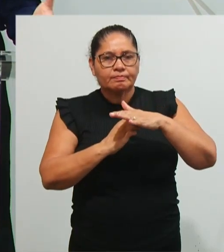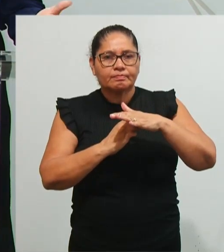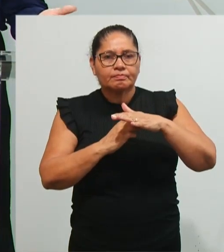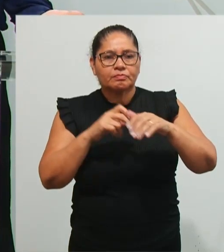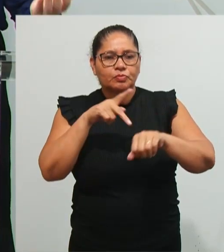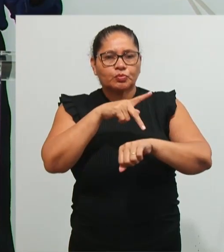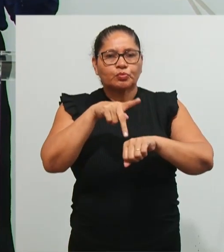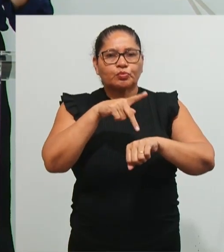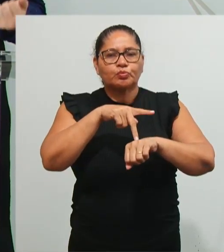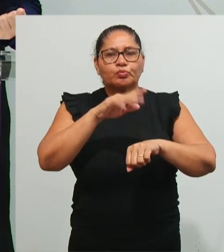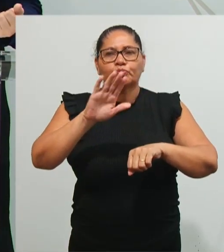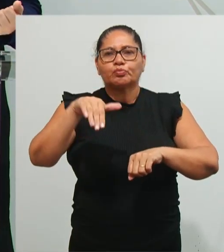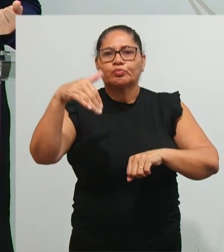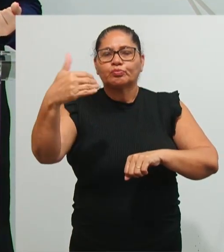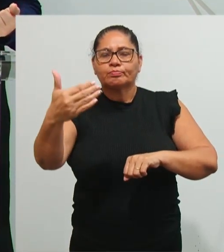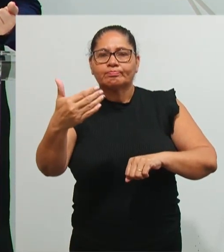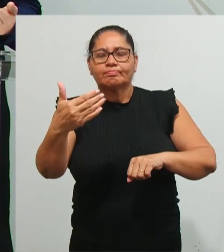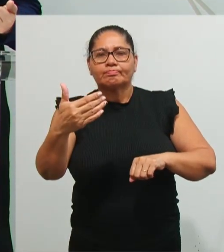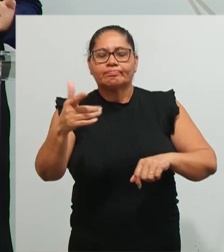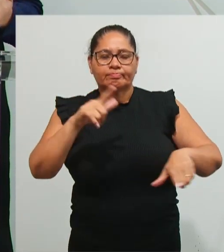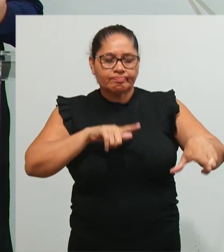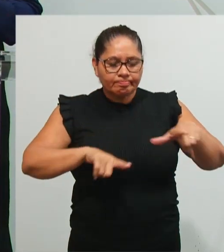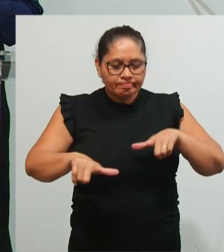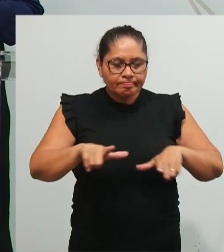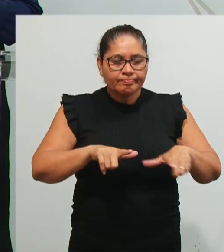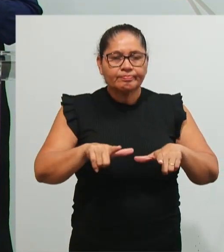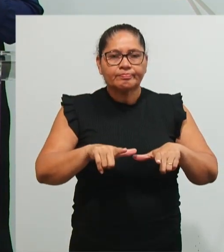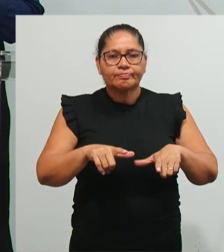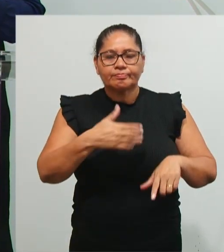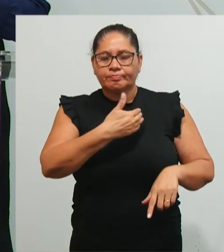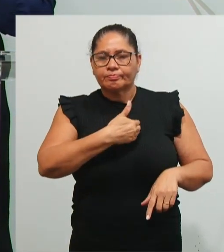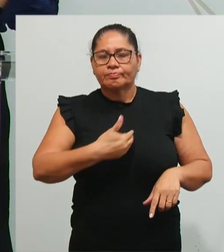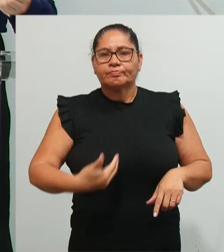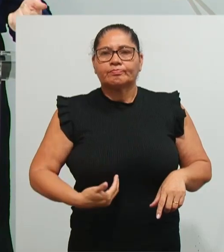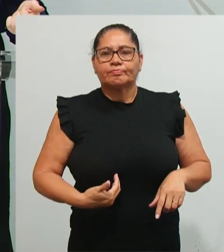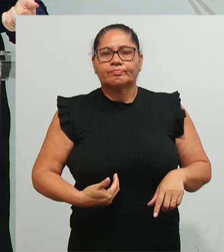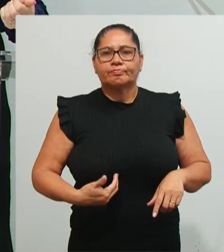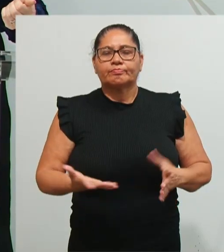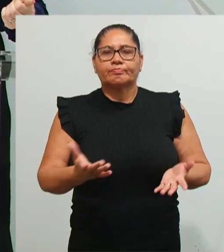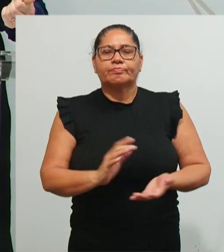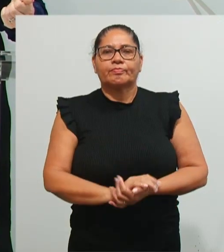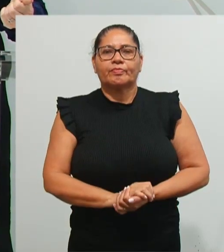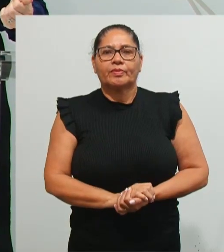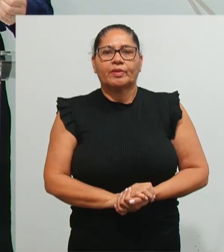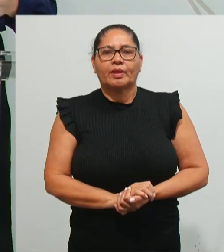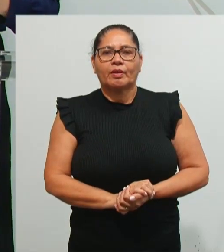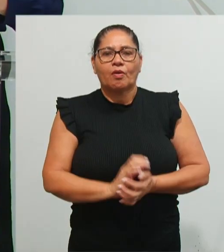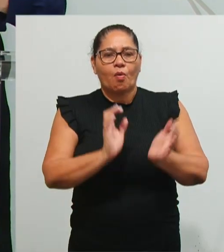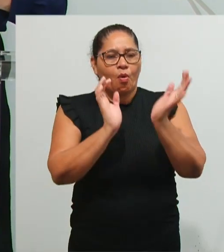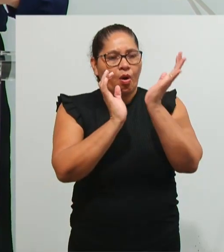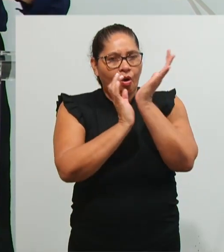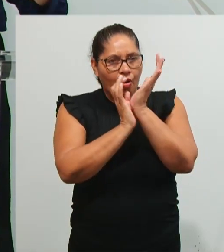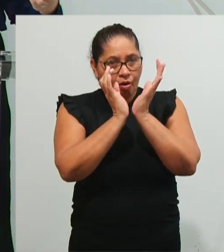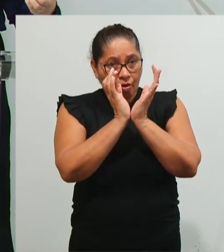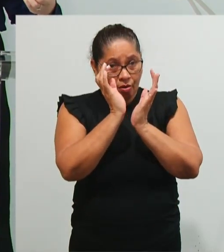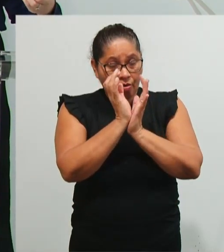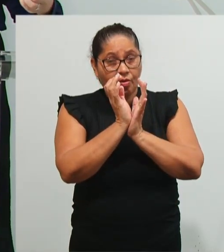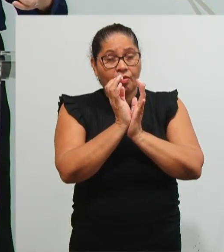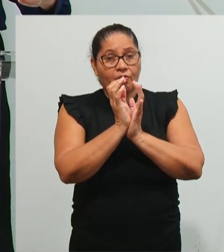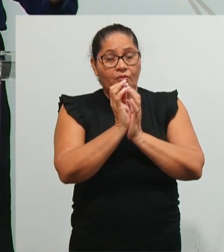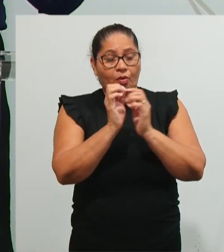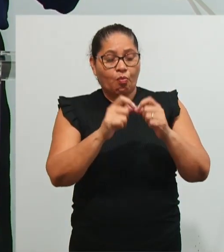internacionais que vão vir atuar nesses setores, que aí o governo às vezes vai abrir mão de atuar como autarquia e vai deixar um